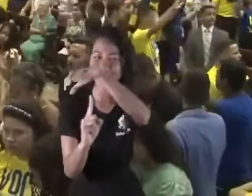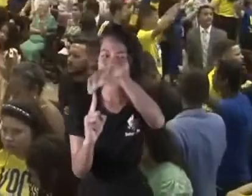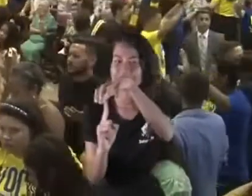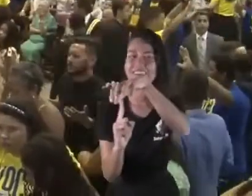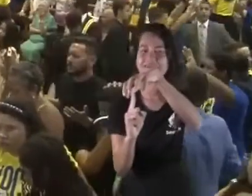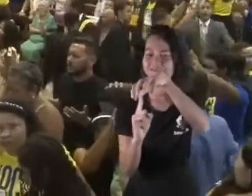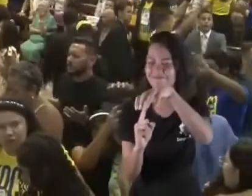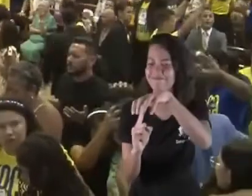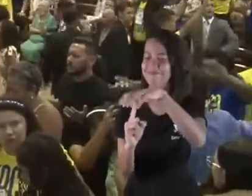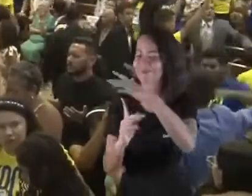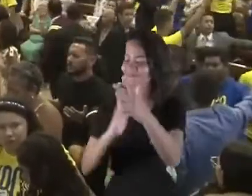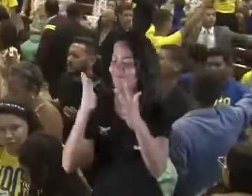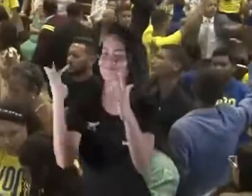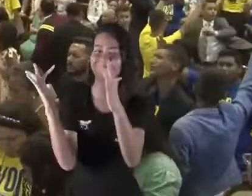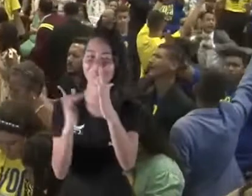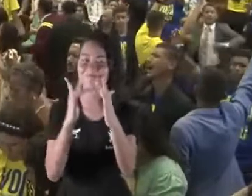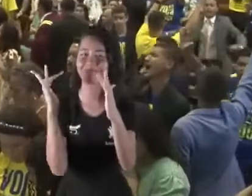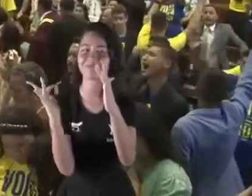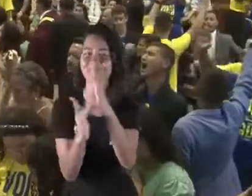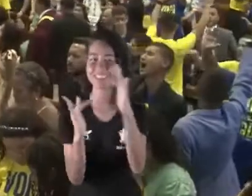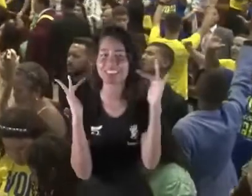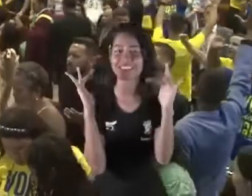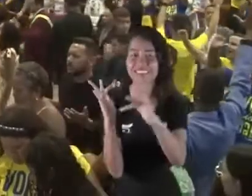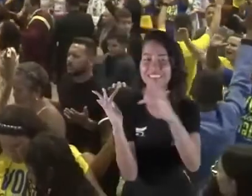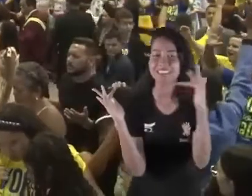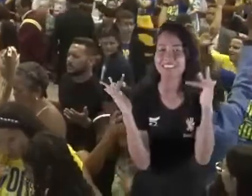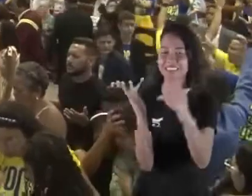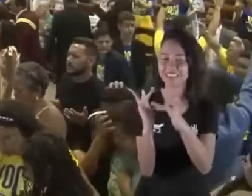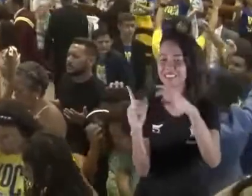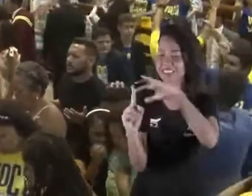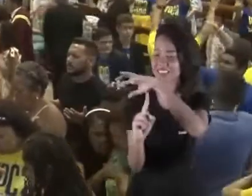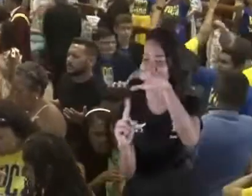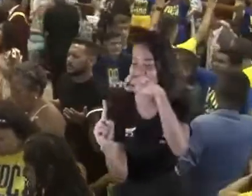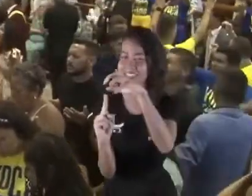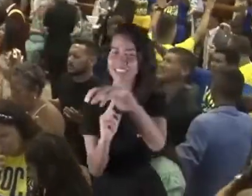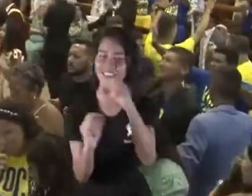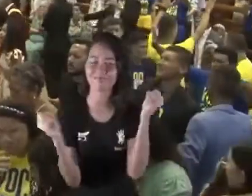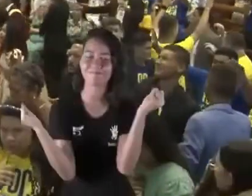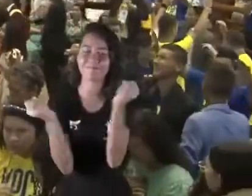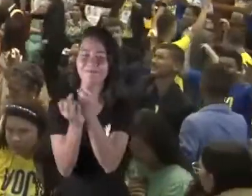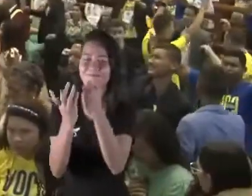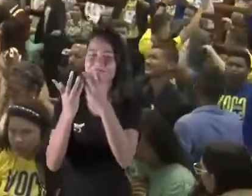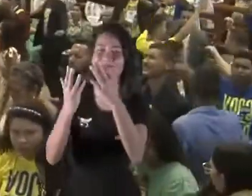é avivamento. Enche, enche, enche.